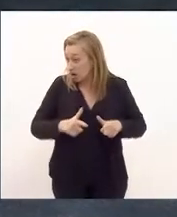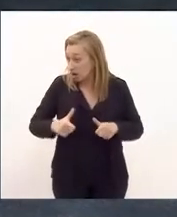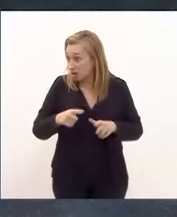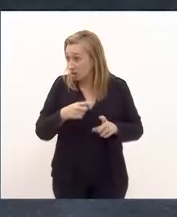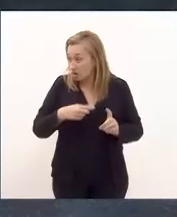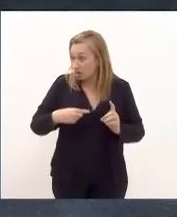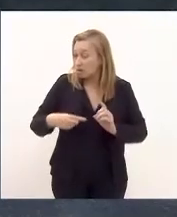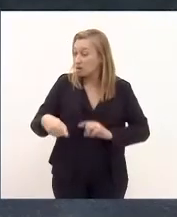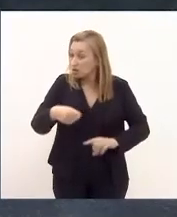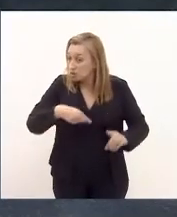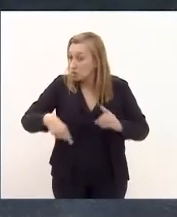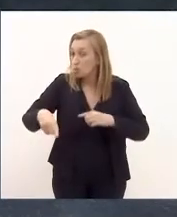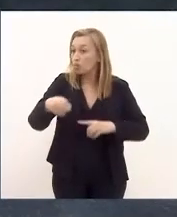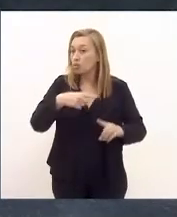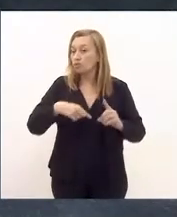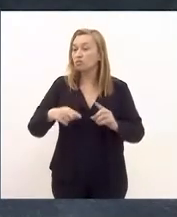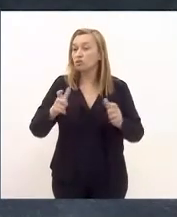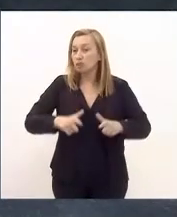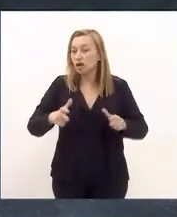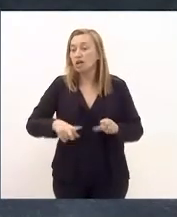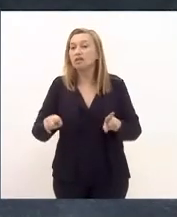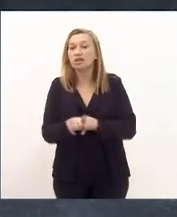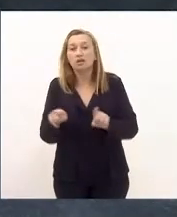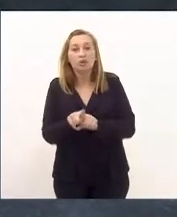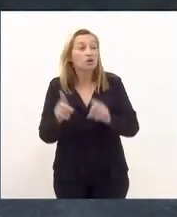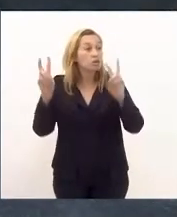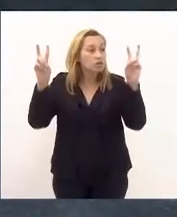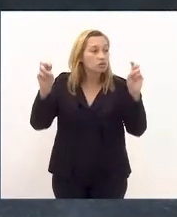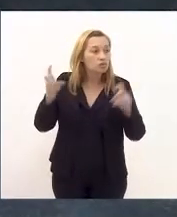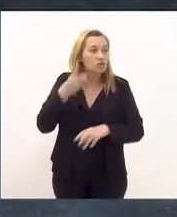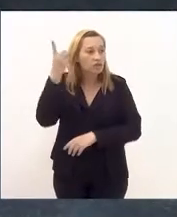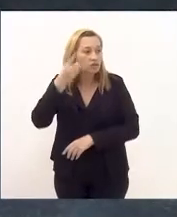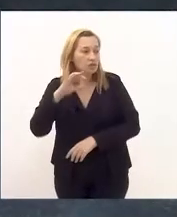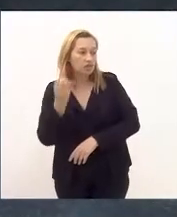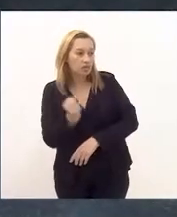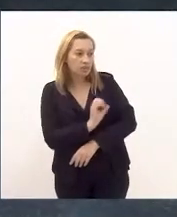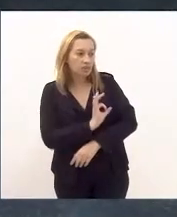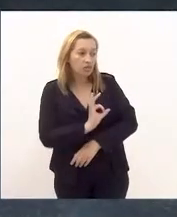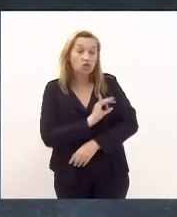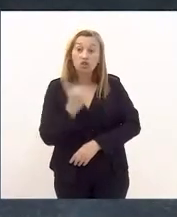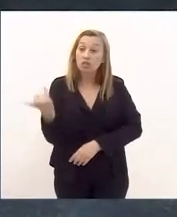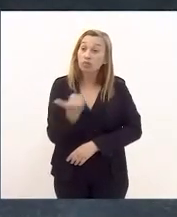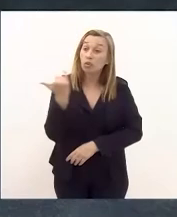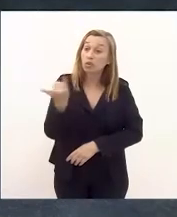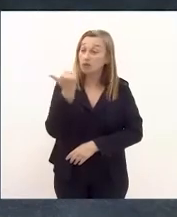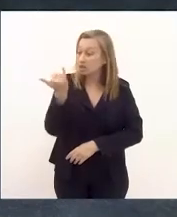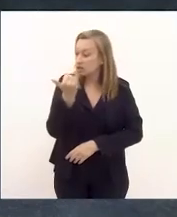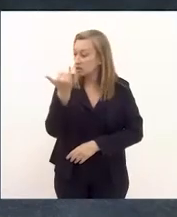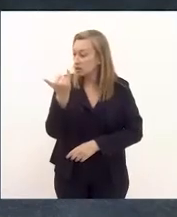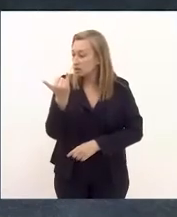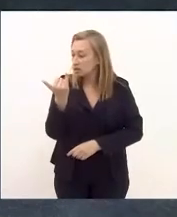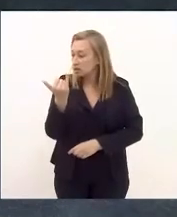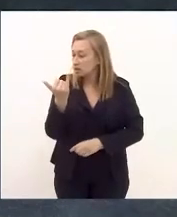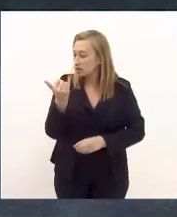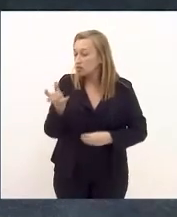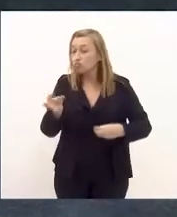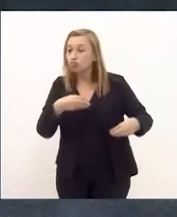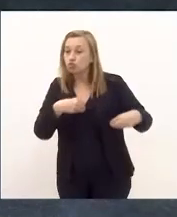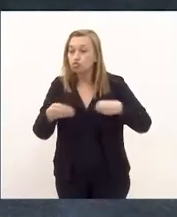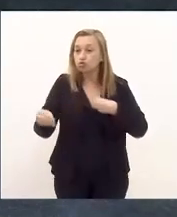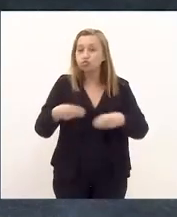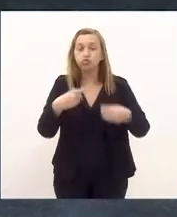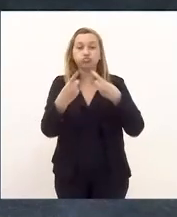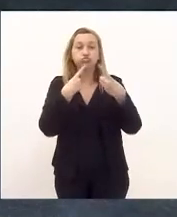na região, e as questões trazidas pela deputada Marta Rocha sobre a importância de articular essa discussão com as